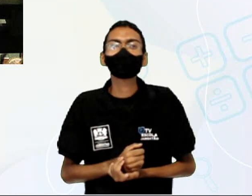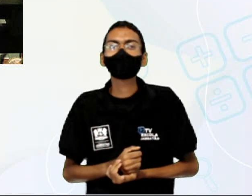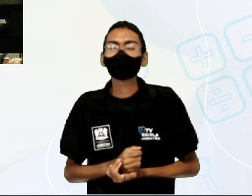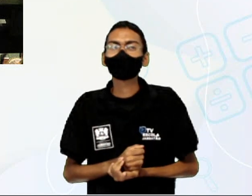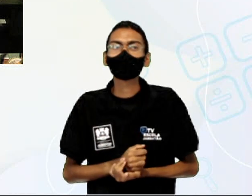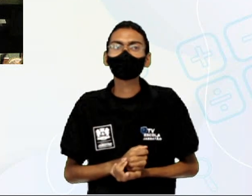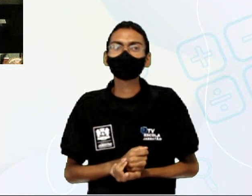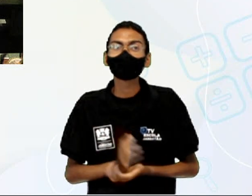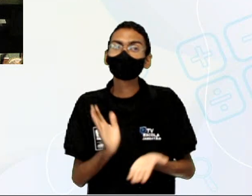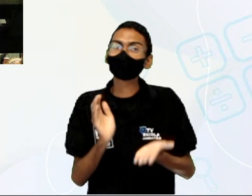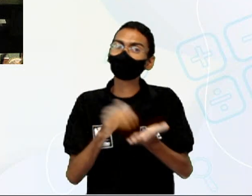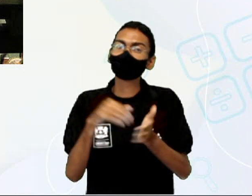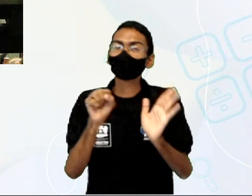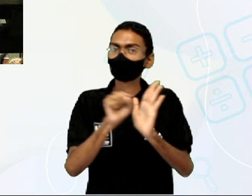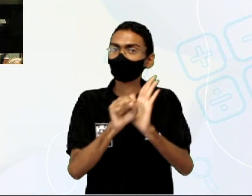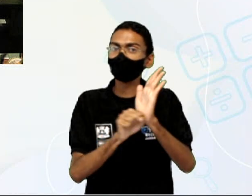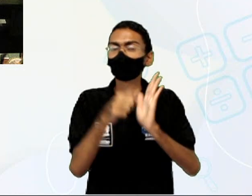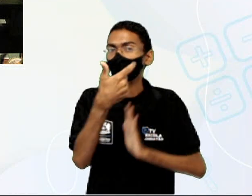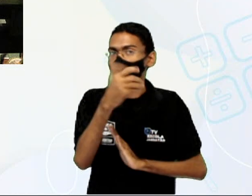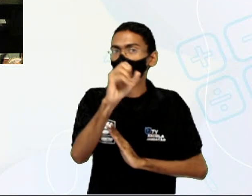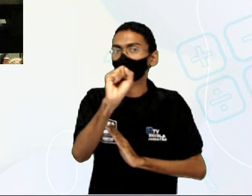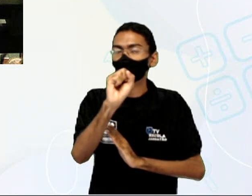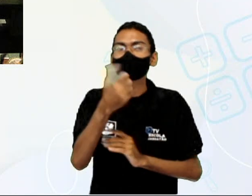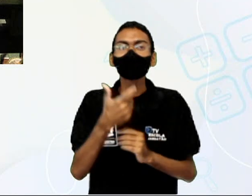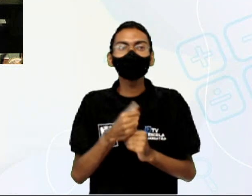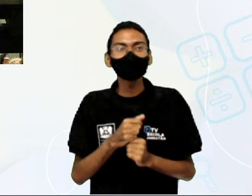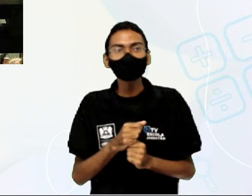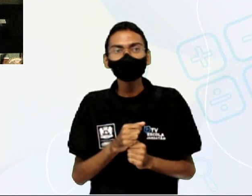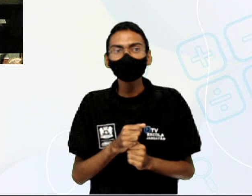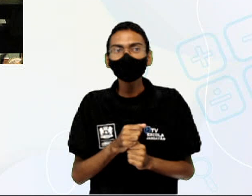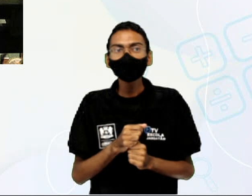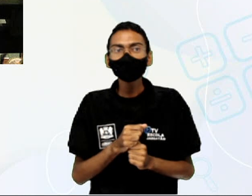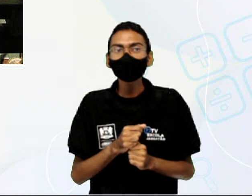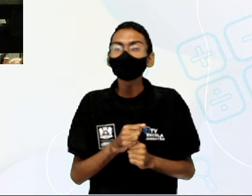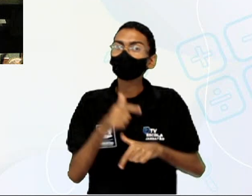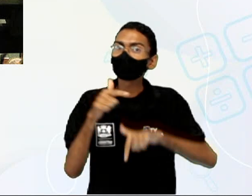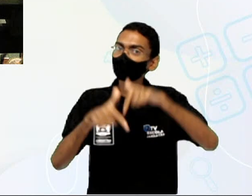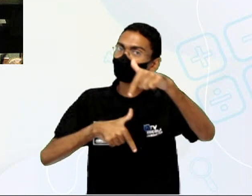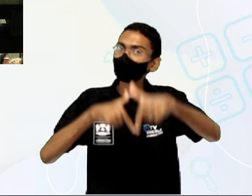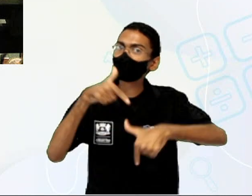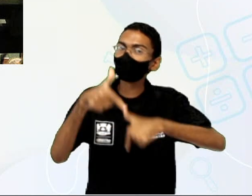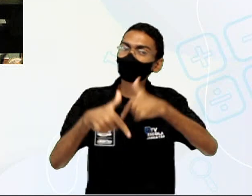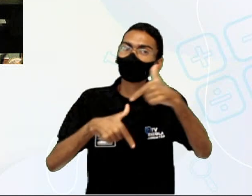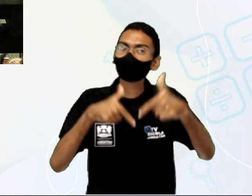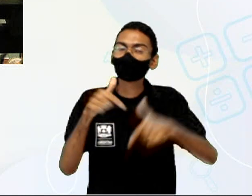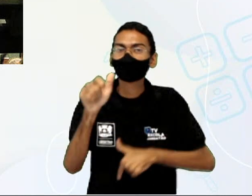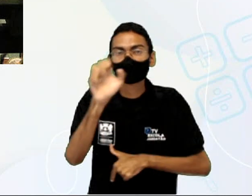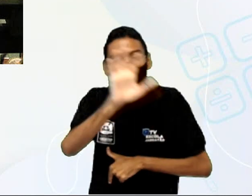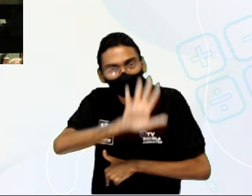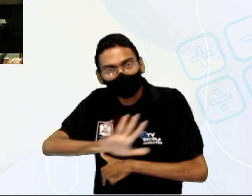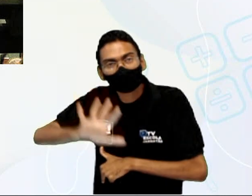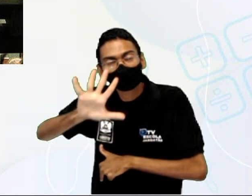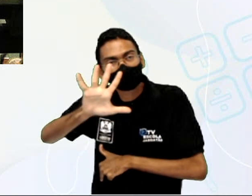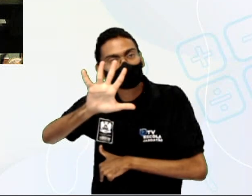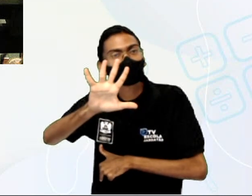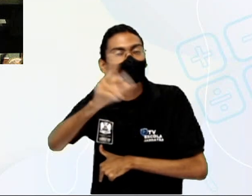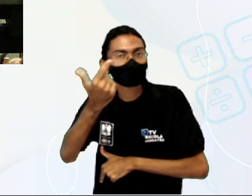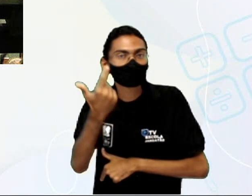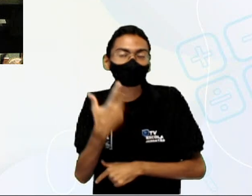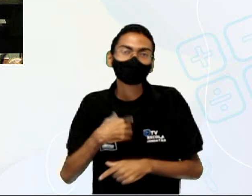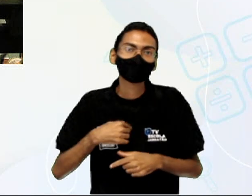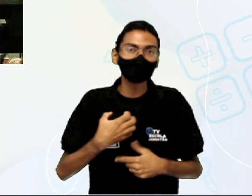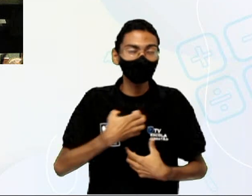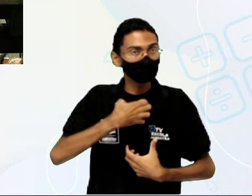Já no final do século XVIII, os trabalhadores em toda a Europa ficaram muito irritados